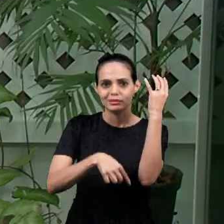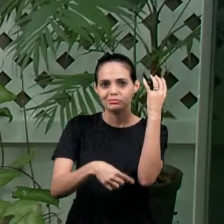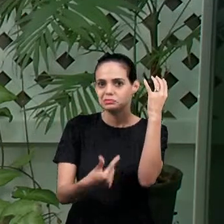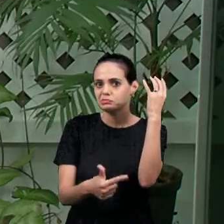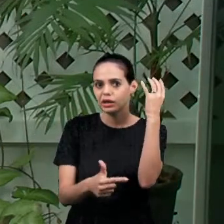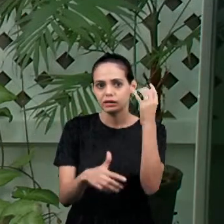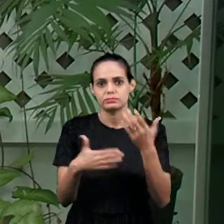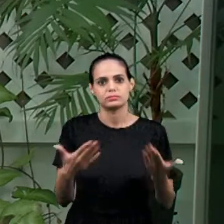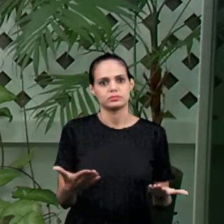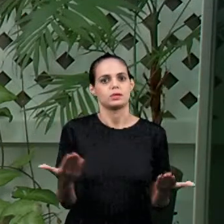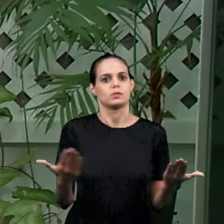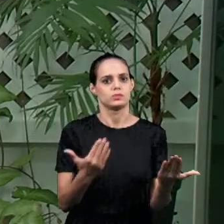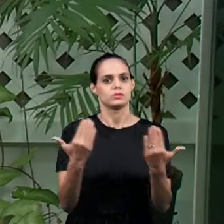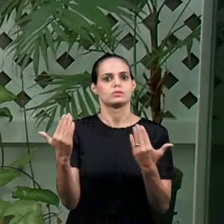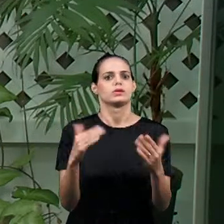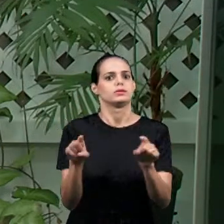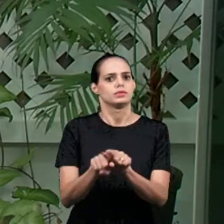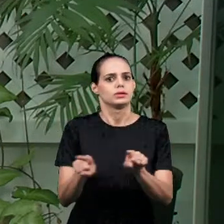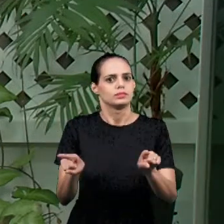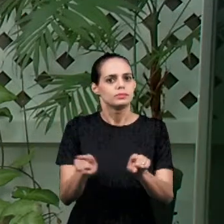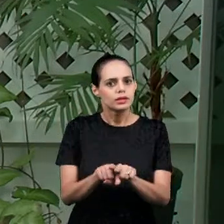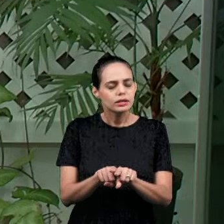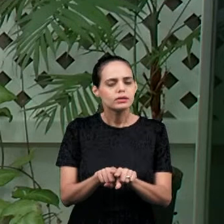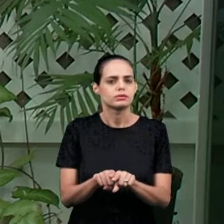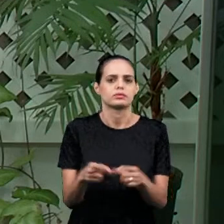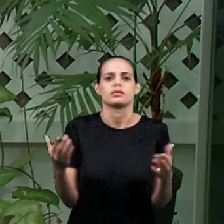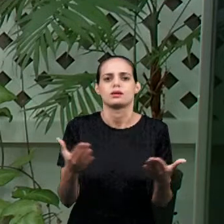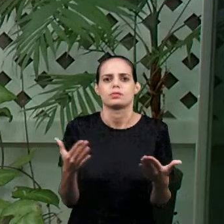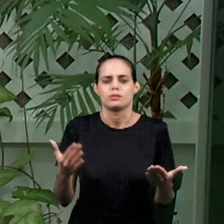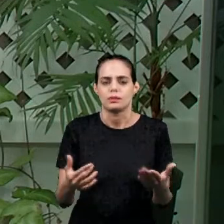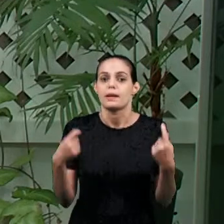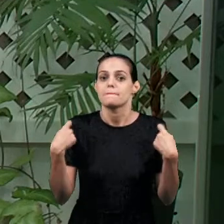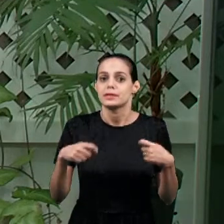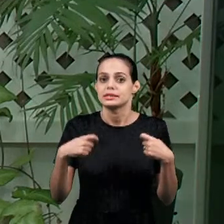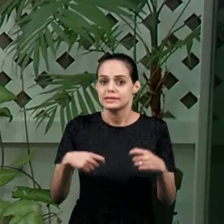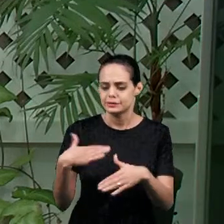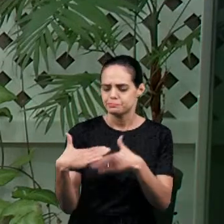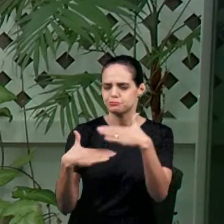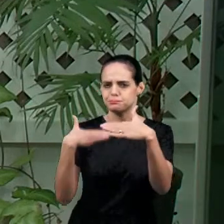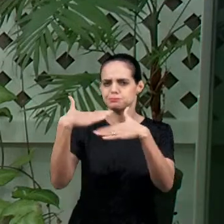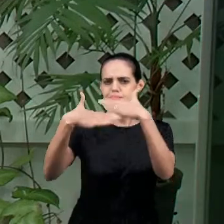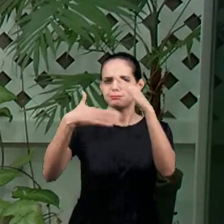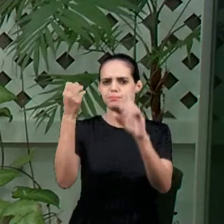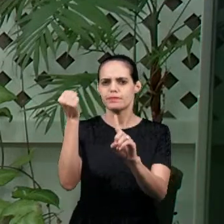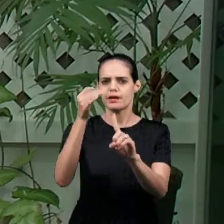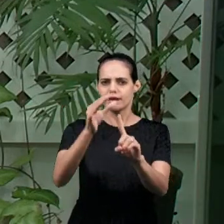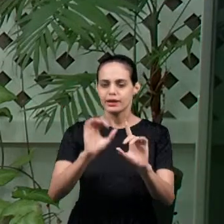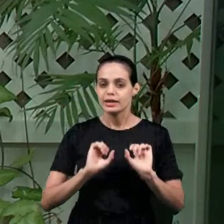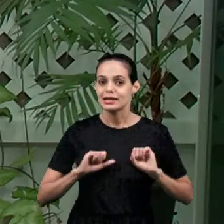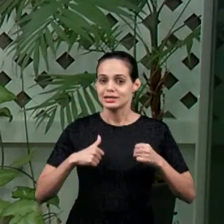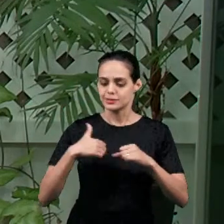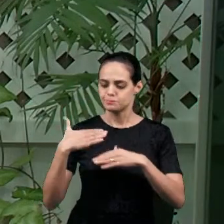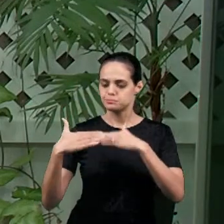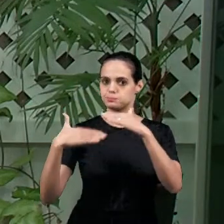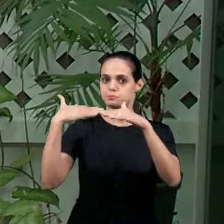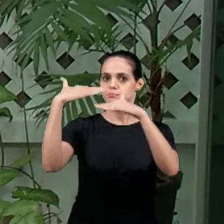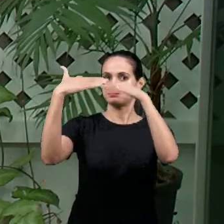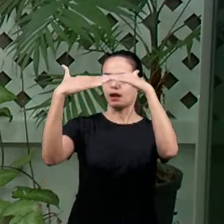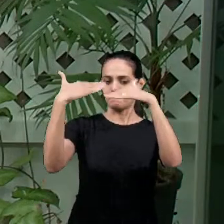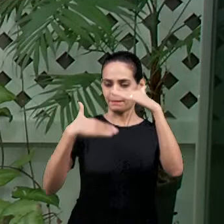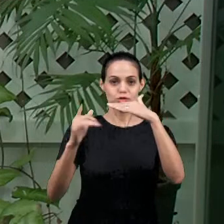nós vivemos nessa hora. É preciso você crescer na graça, crescer para cima e no conhecimento